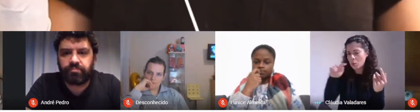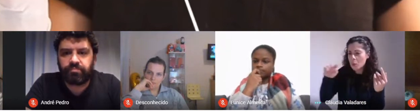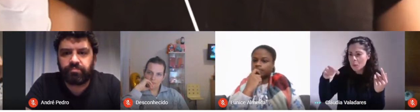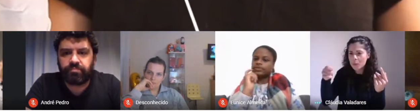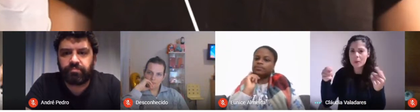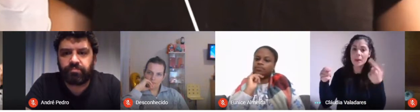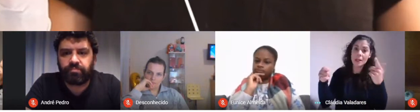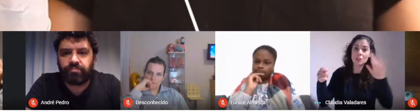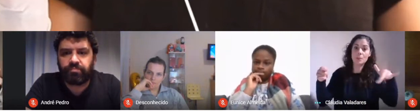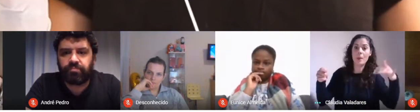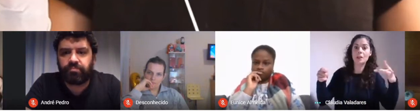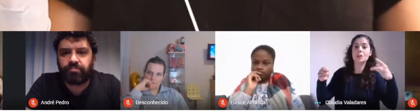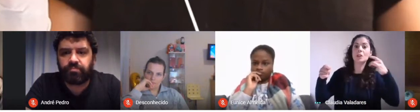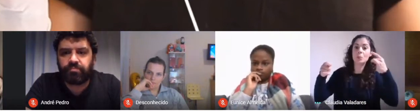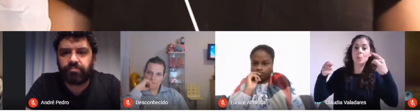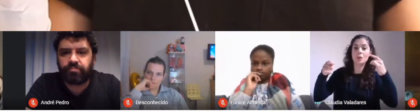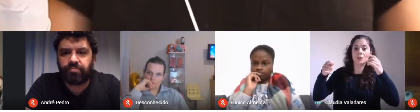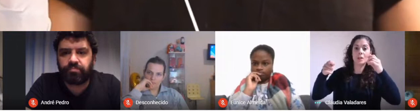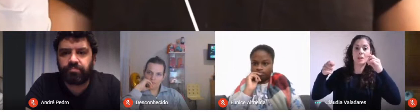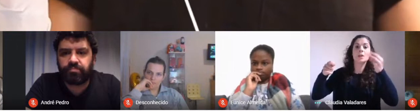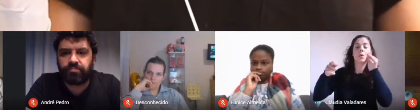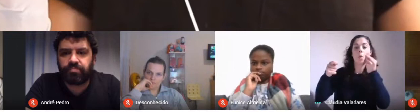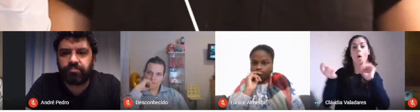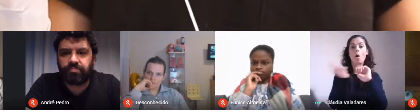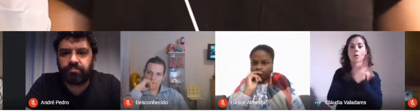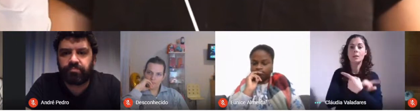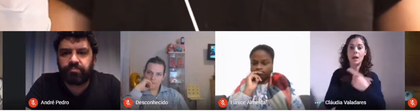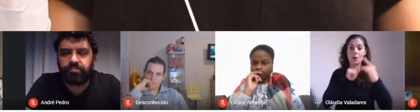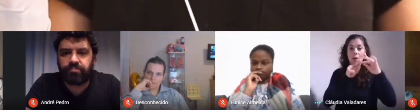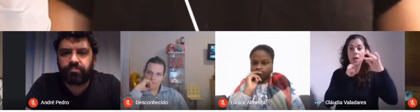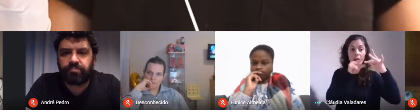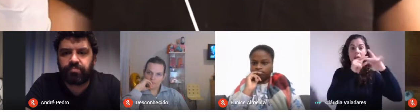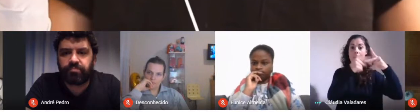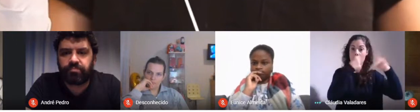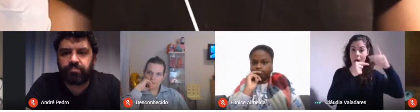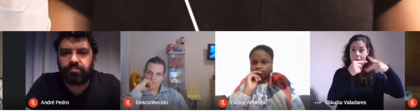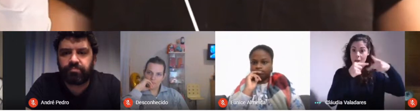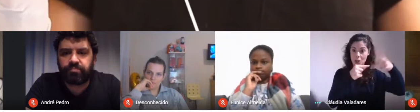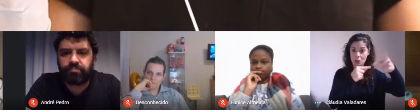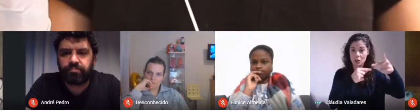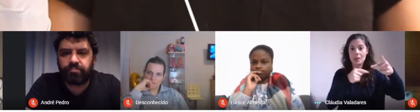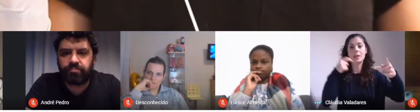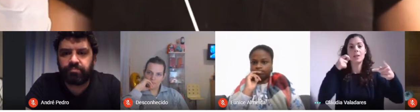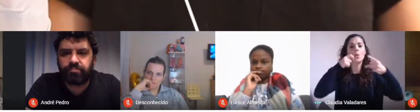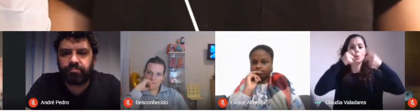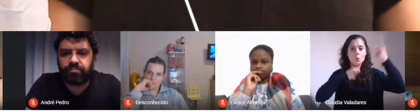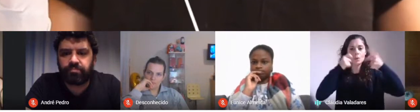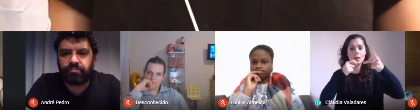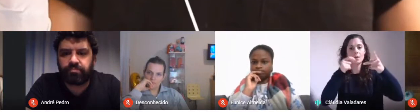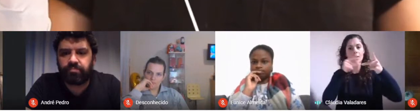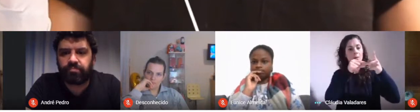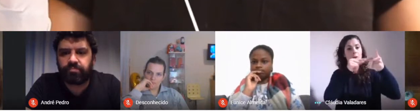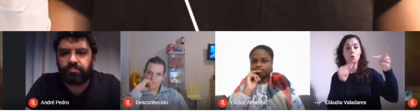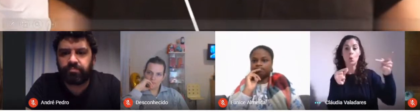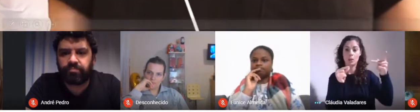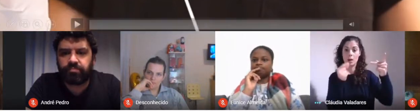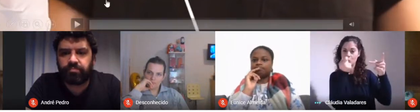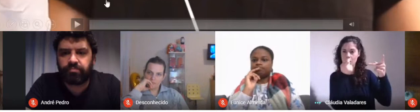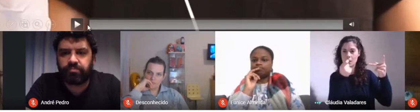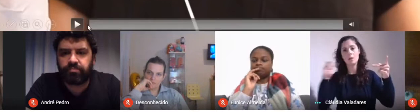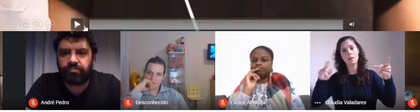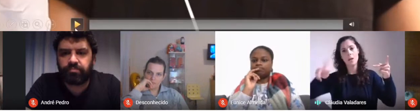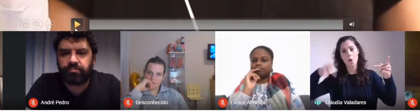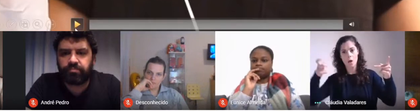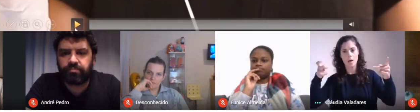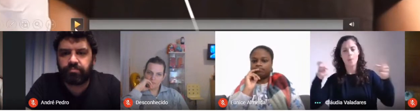para ir desenrolando num e enrolando no outro, consoante fazemos então a passagem entre os nossos dentes. Usa? Eu vou